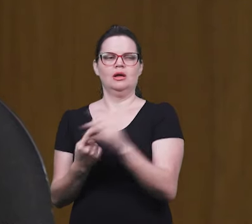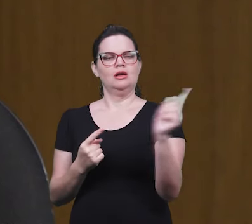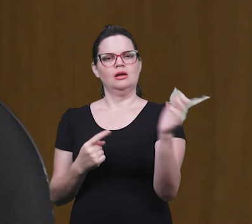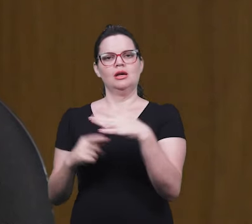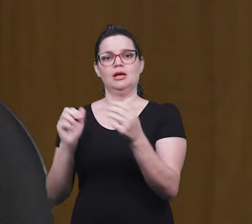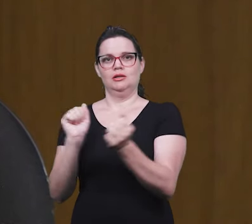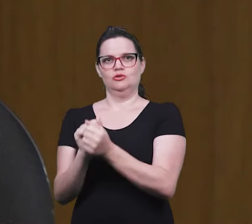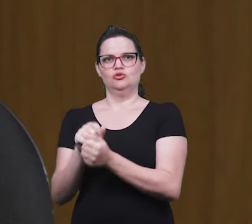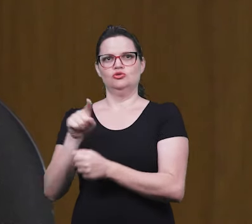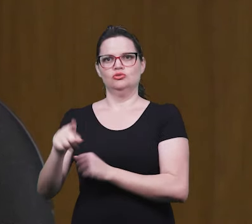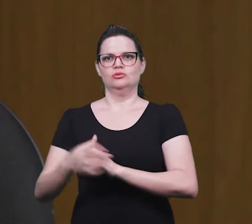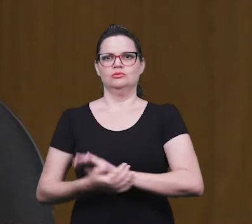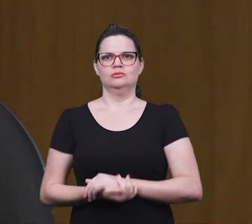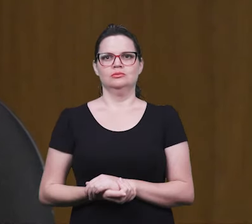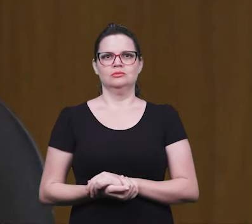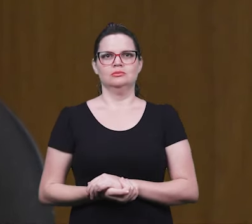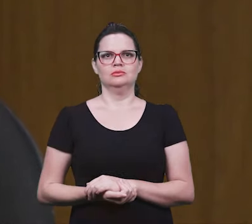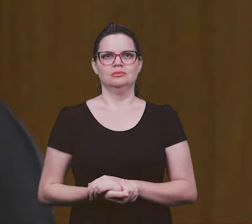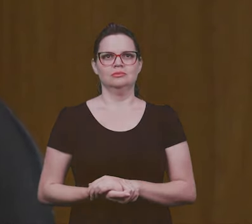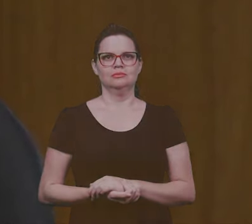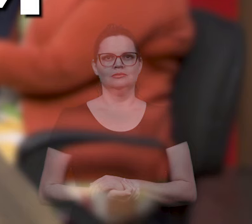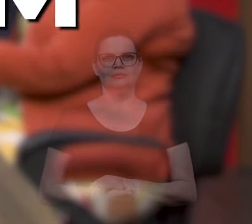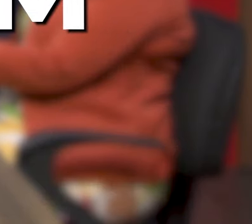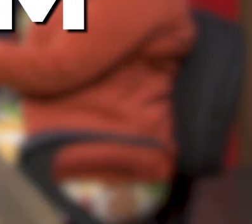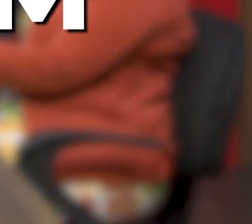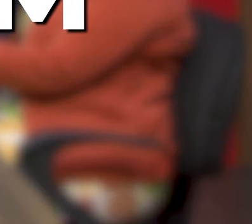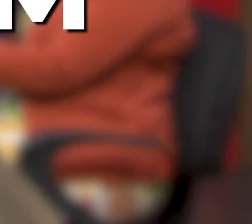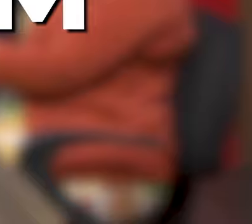fazendo o cursinho para o segundo. E como...